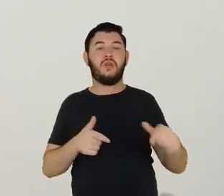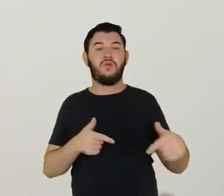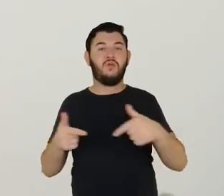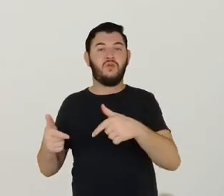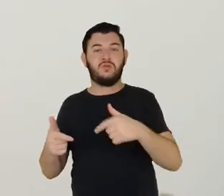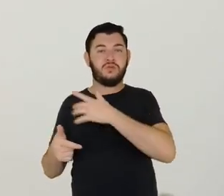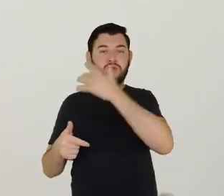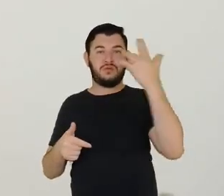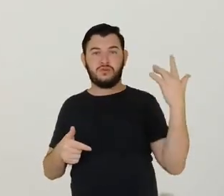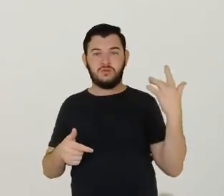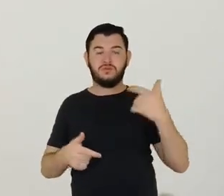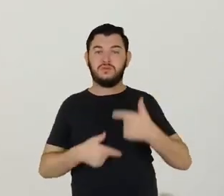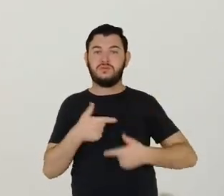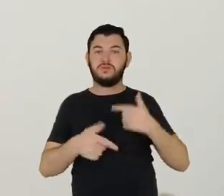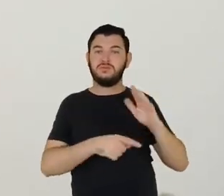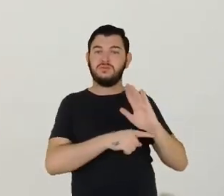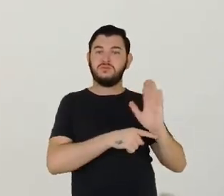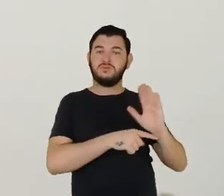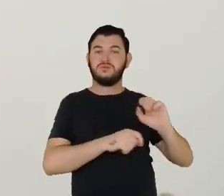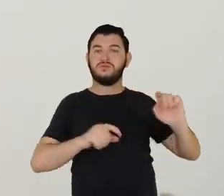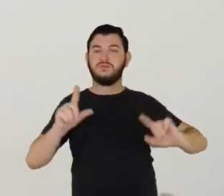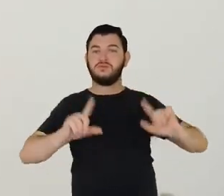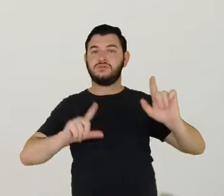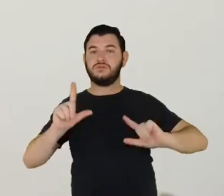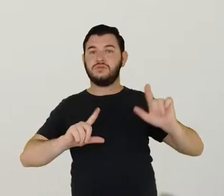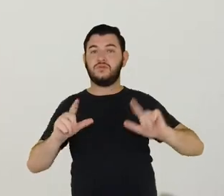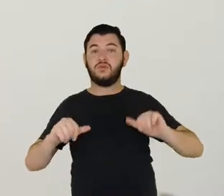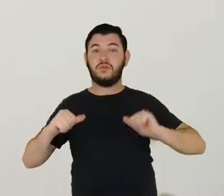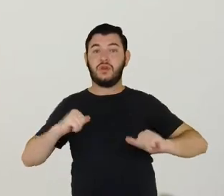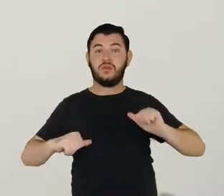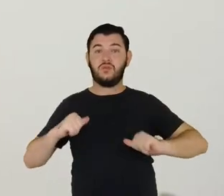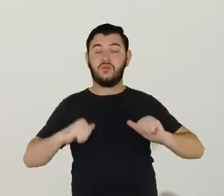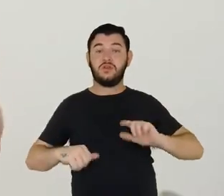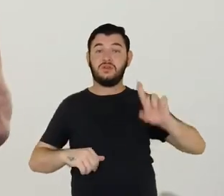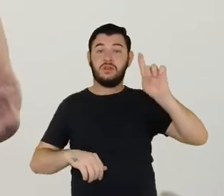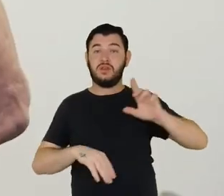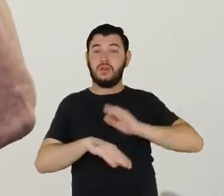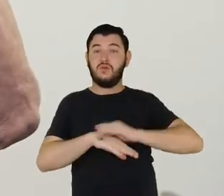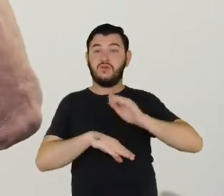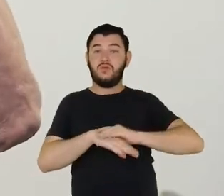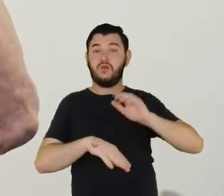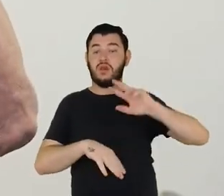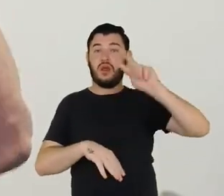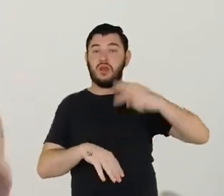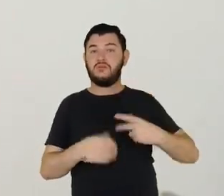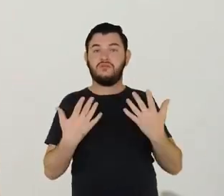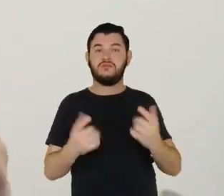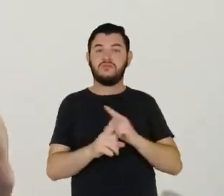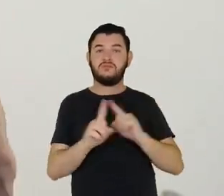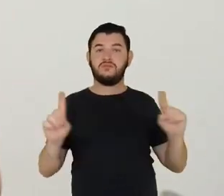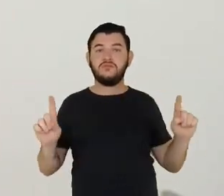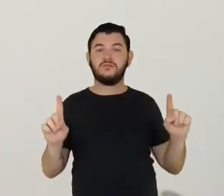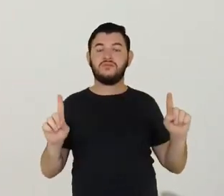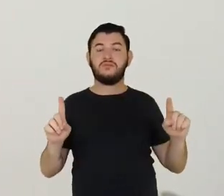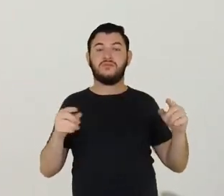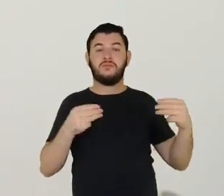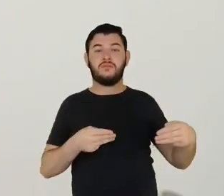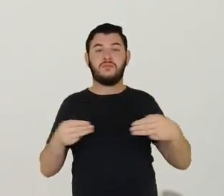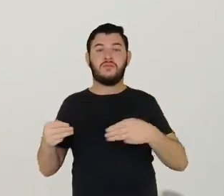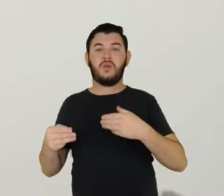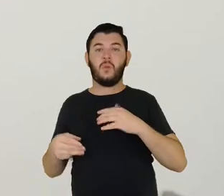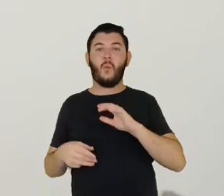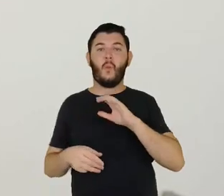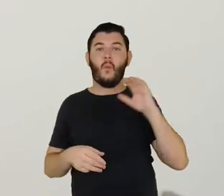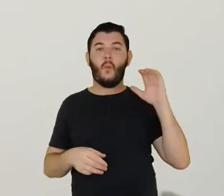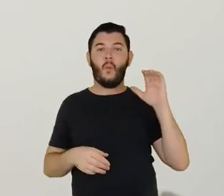que não recebem mais direitos autorais. O Ministério está se omitindo no momento em que o Ministério teria toda a